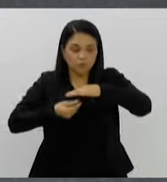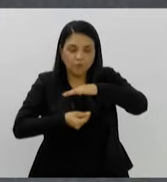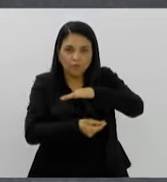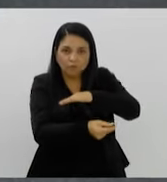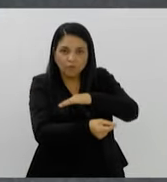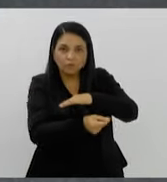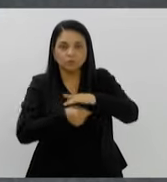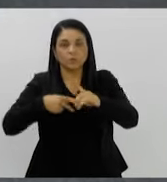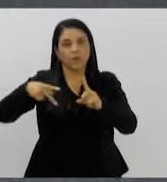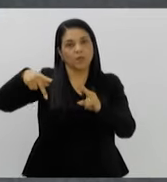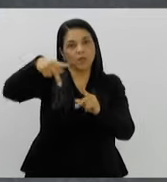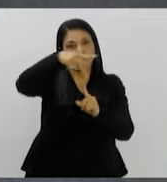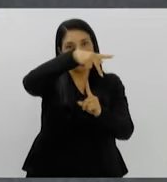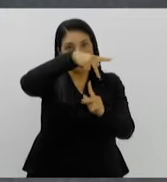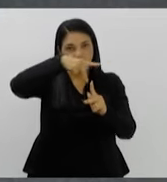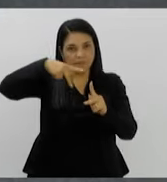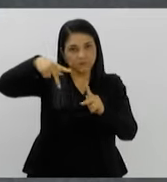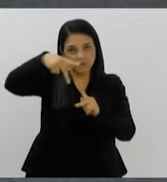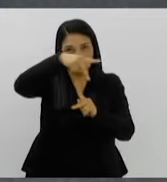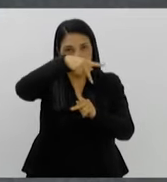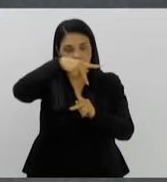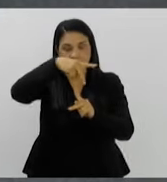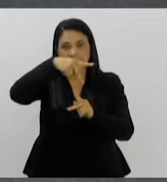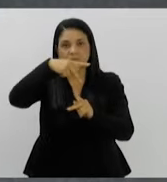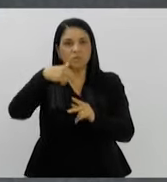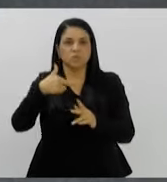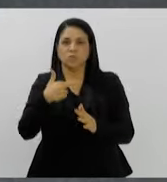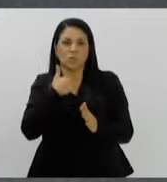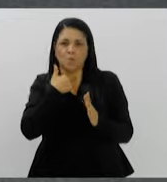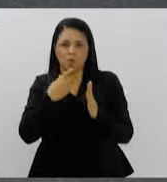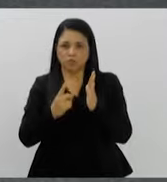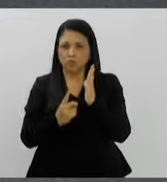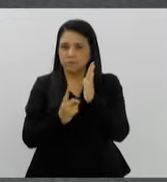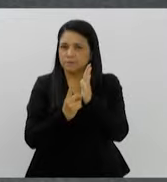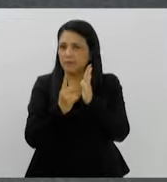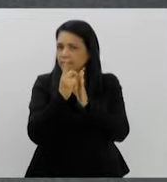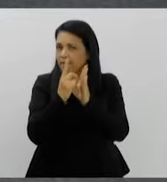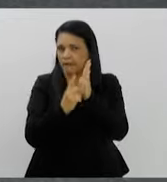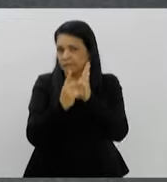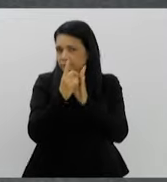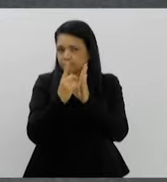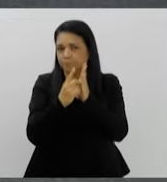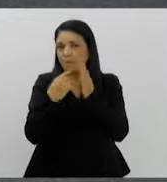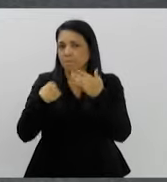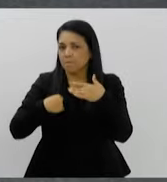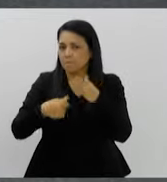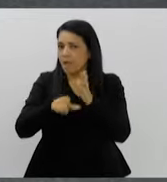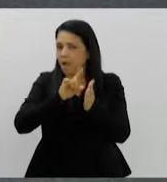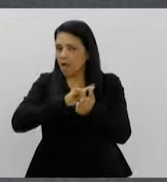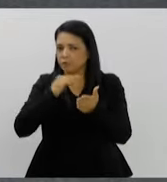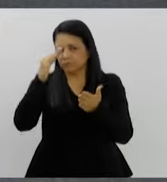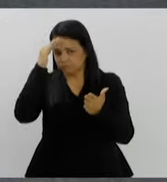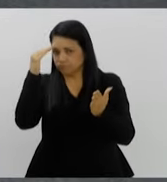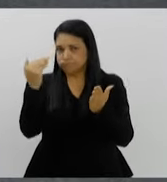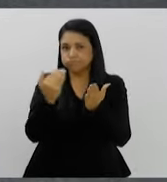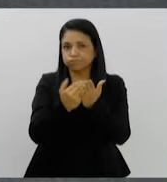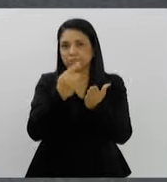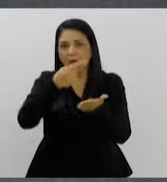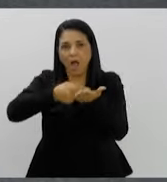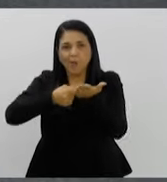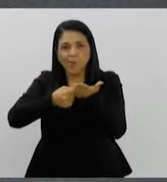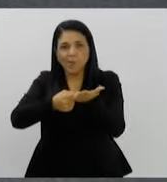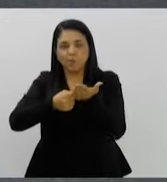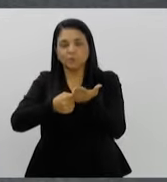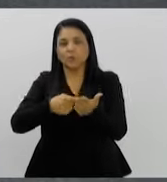previdência não pode ser n através de decreto não pode ser tem um acordo entre nós e eu acho que esse